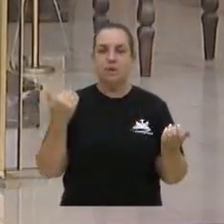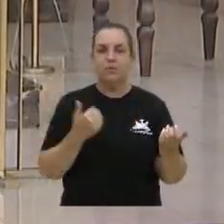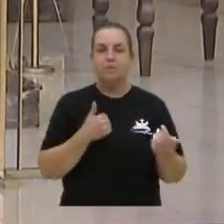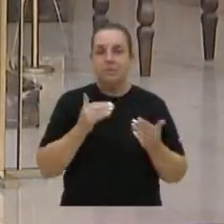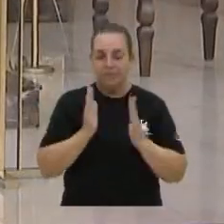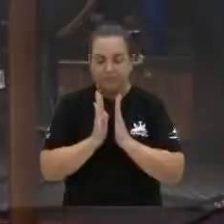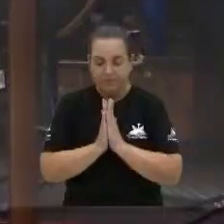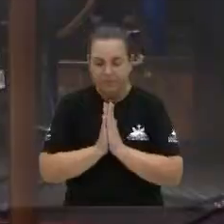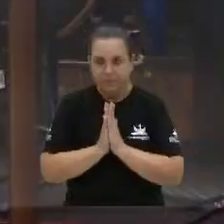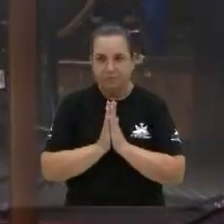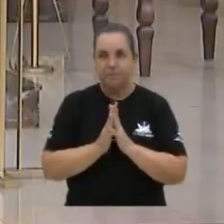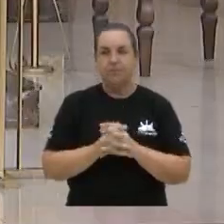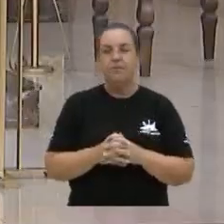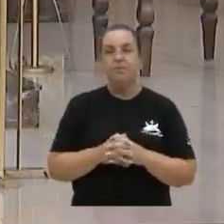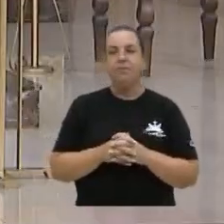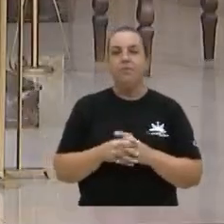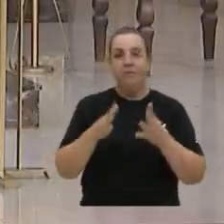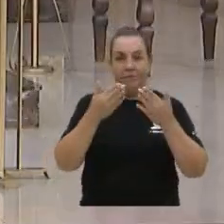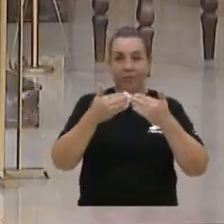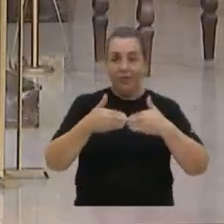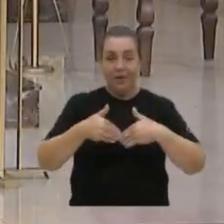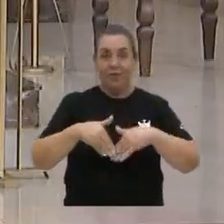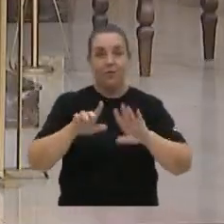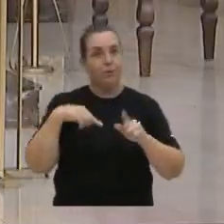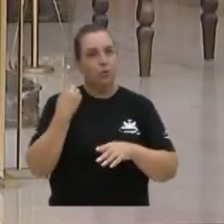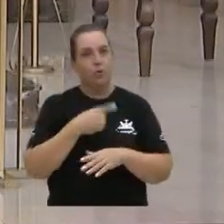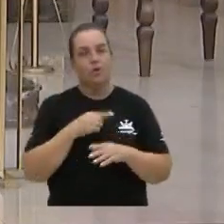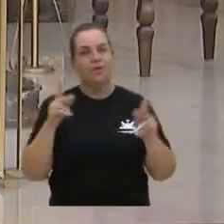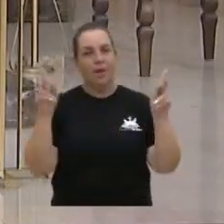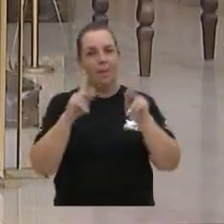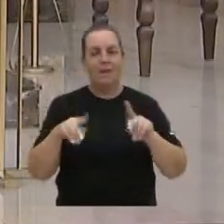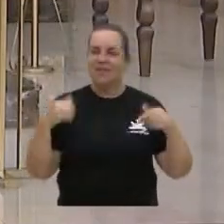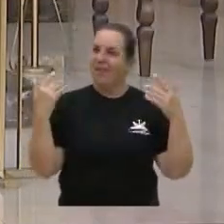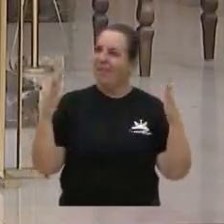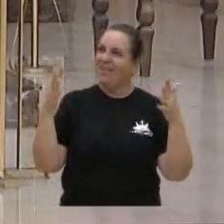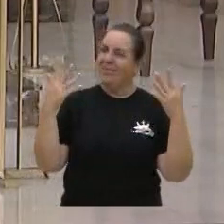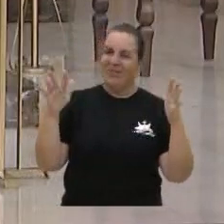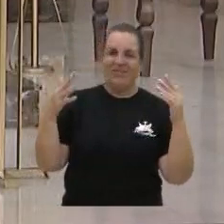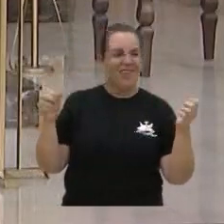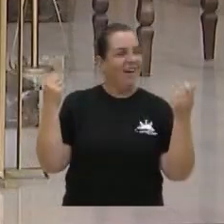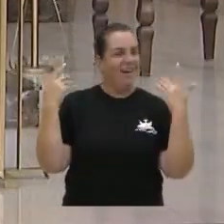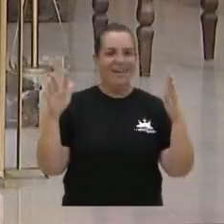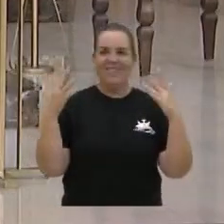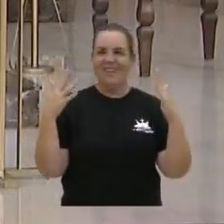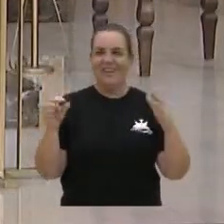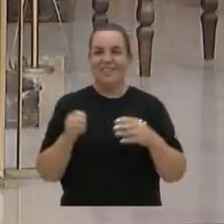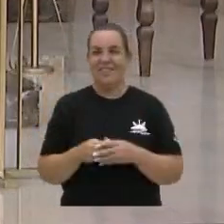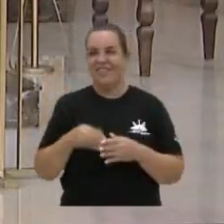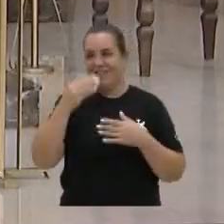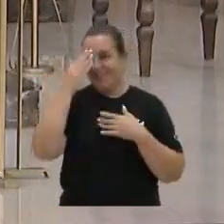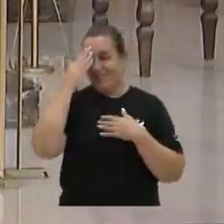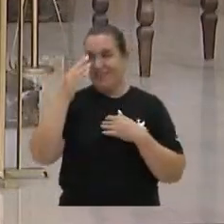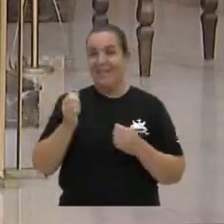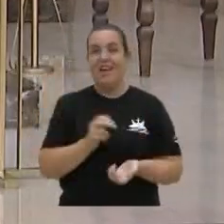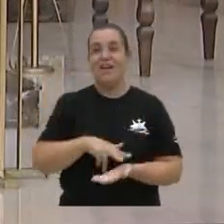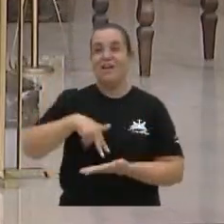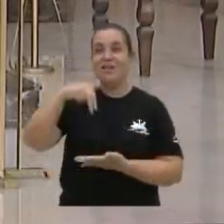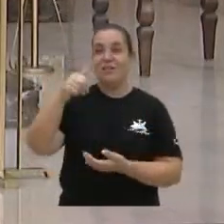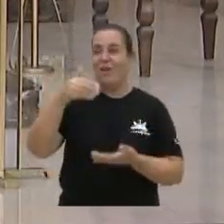Espírito Santo. Amém. Vamos em paz. Aleluia. Aleluia. Graças.